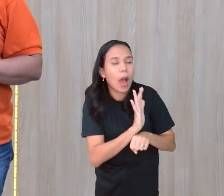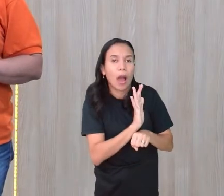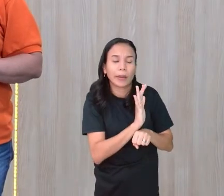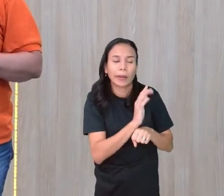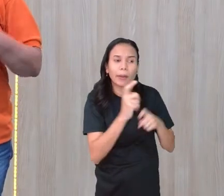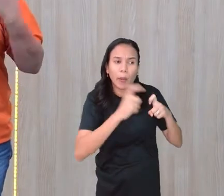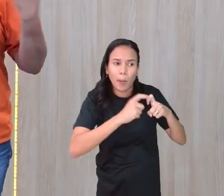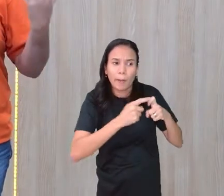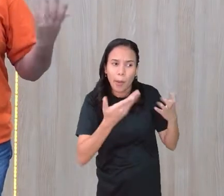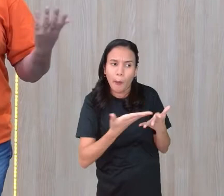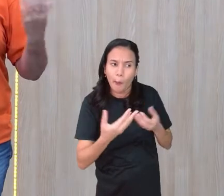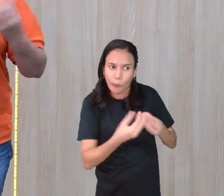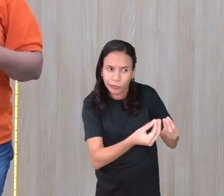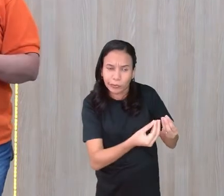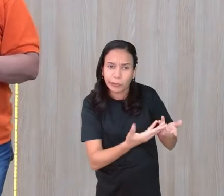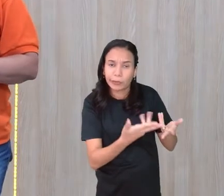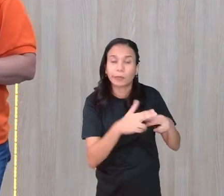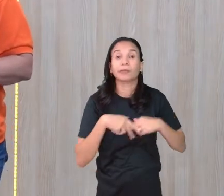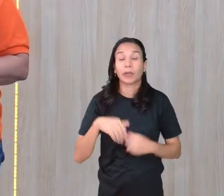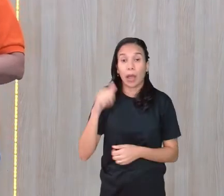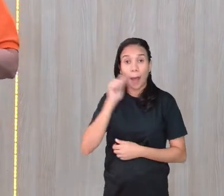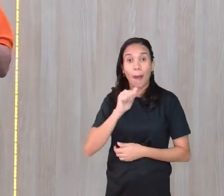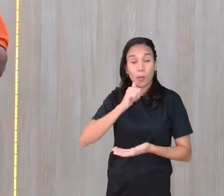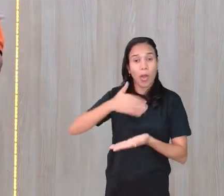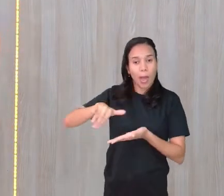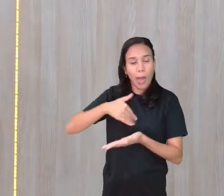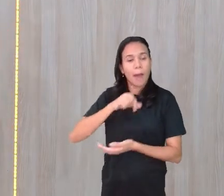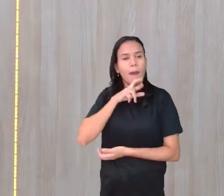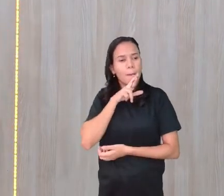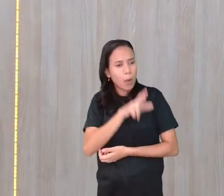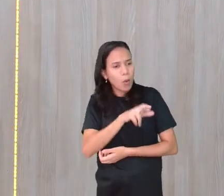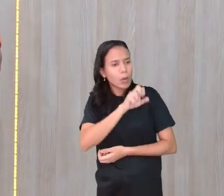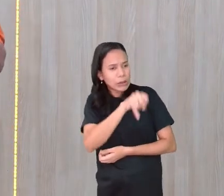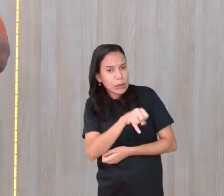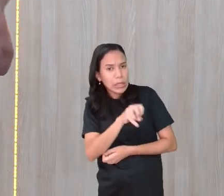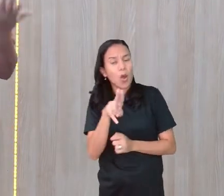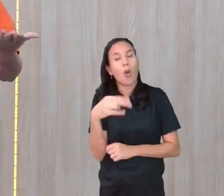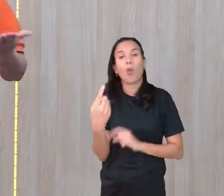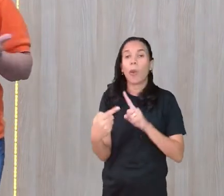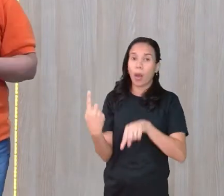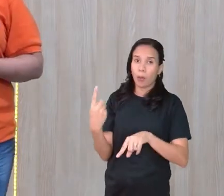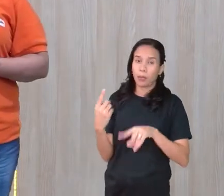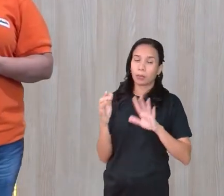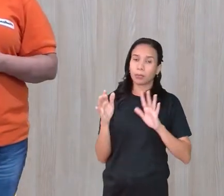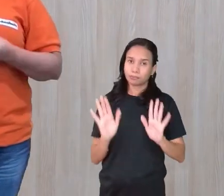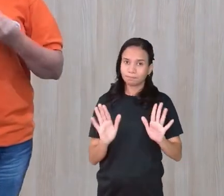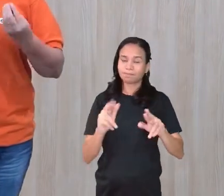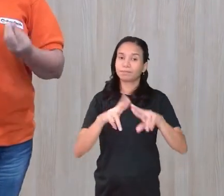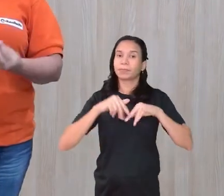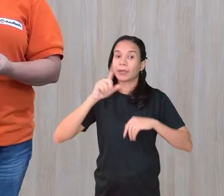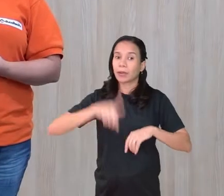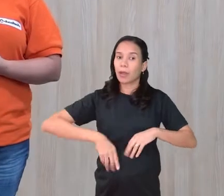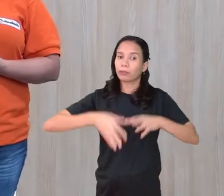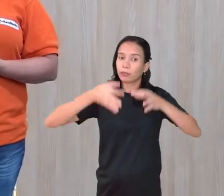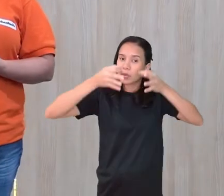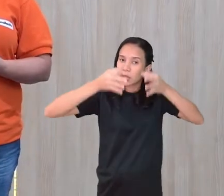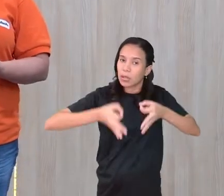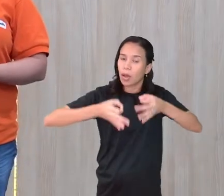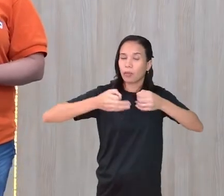hoje, e aí a recepcionista responde se sim ou não. Então, essa deve ser